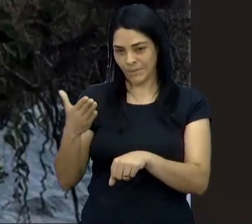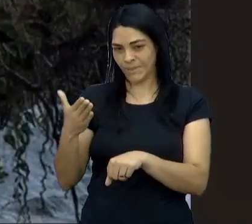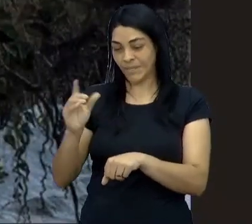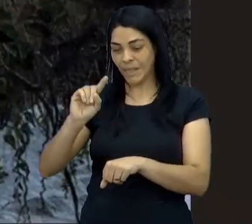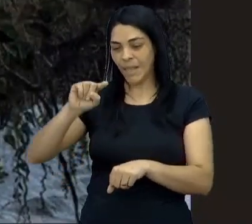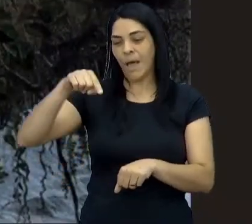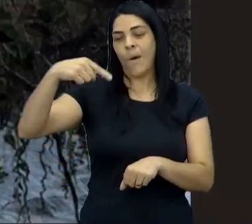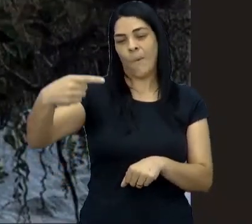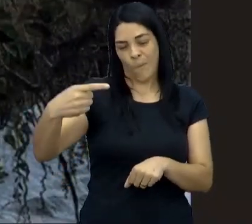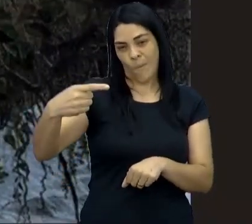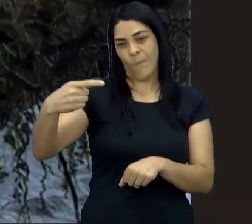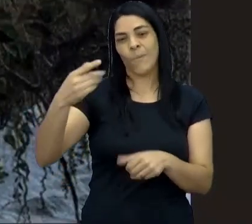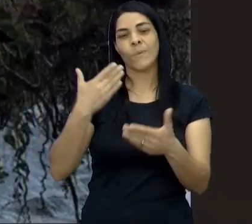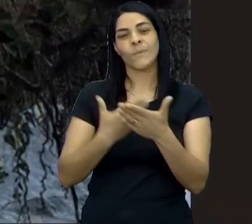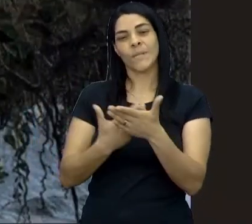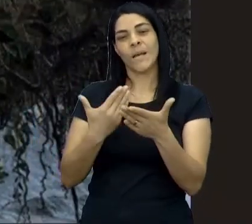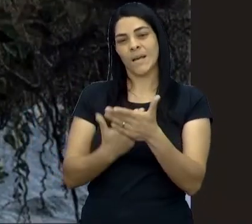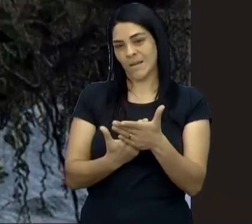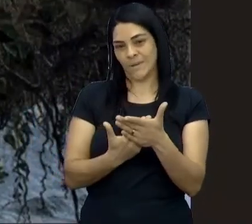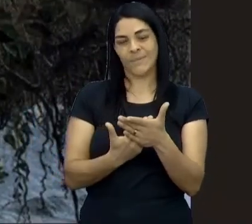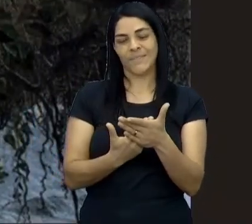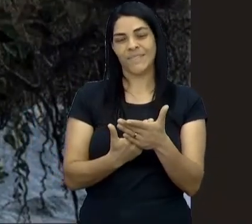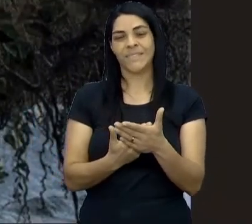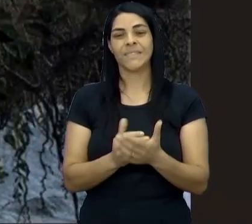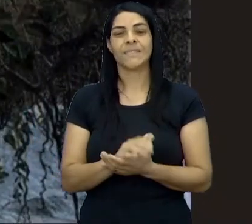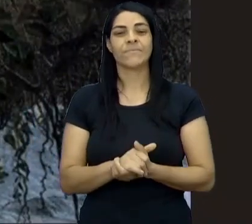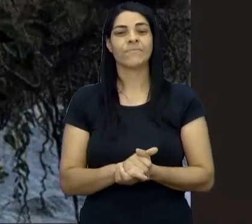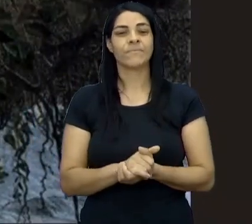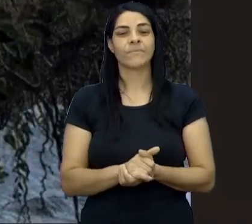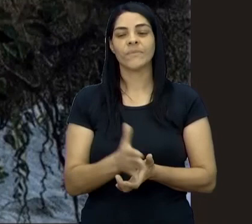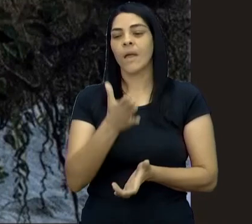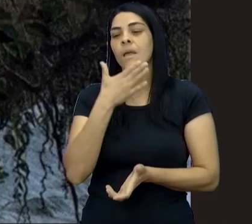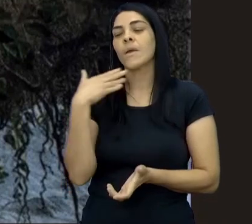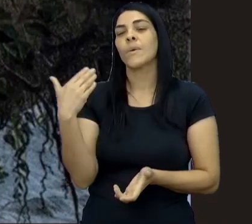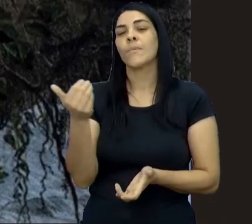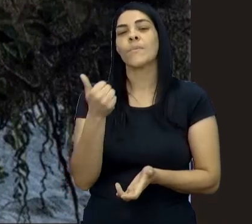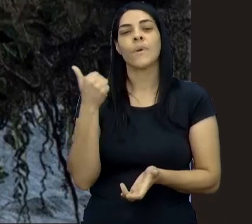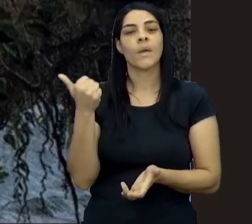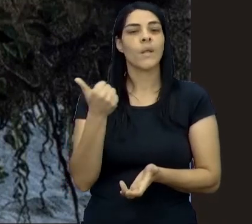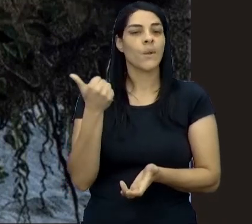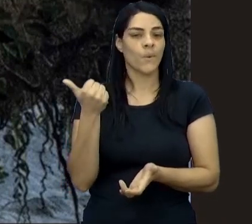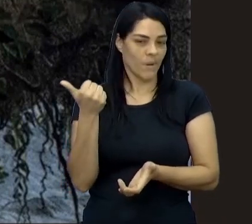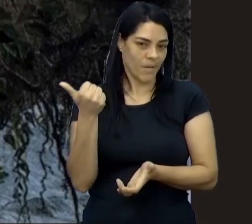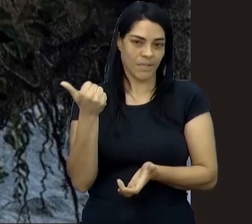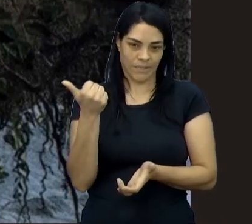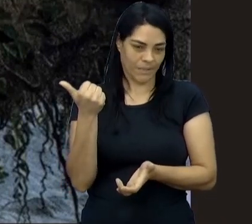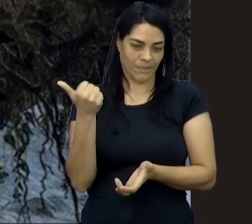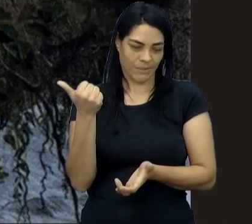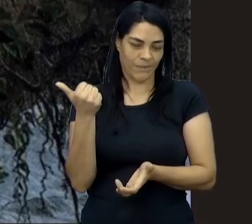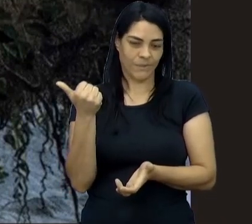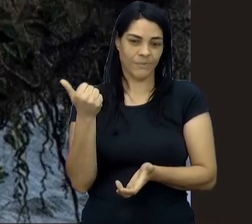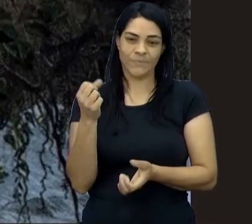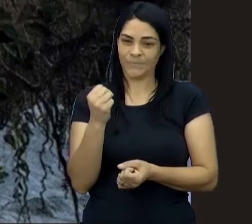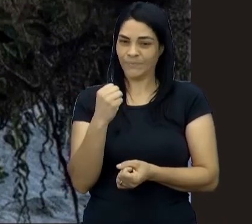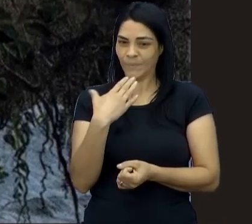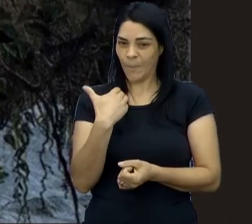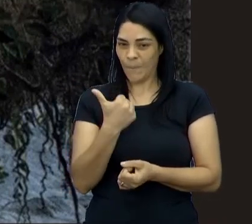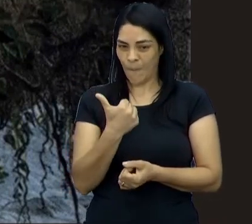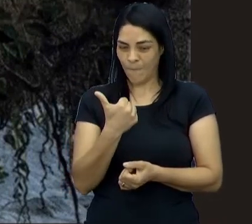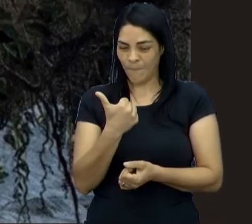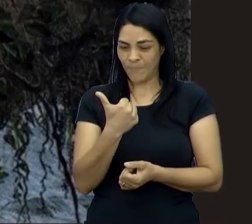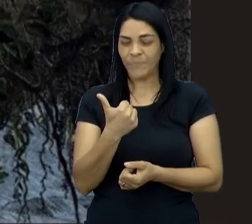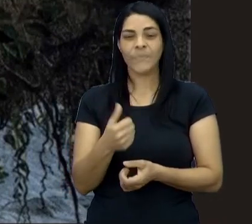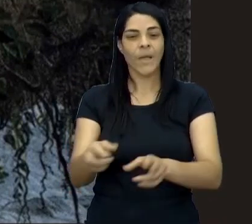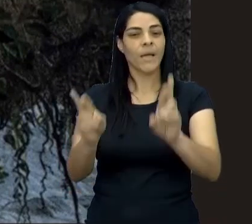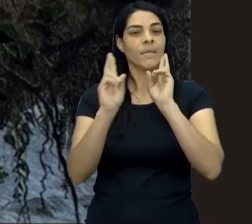aula nas nossas próximas aulas a gente aí o máximo possível aí para vocês tá bom Pessoal